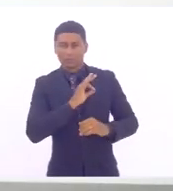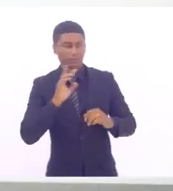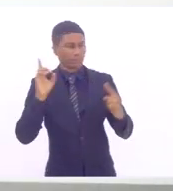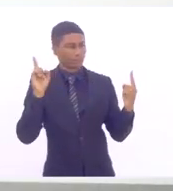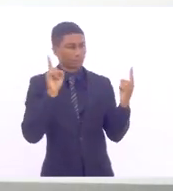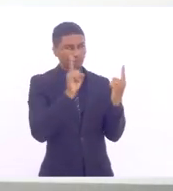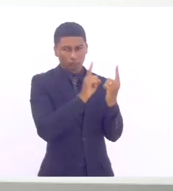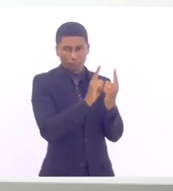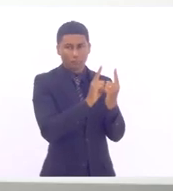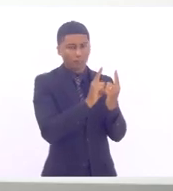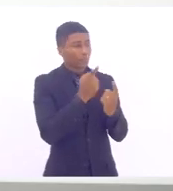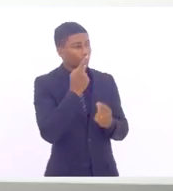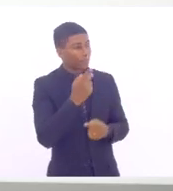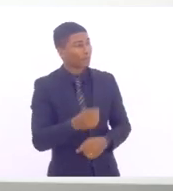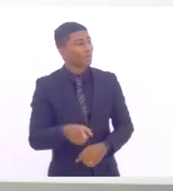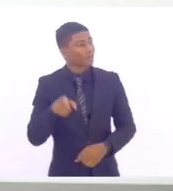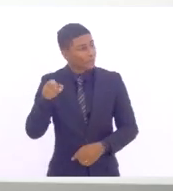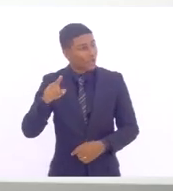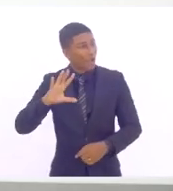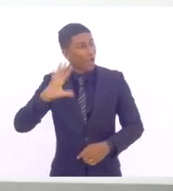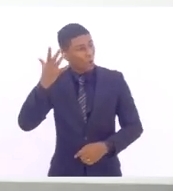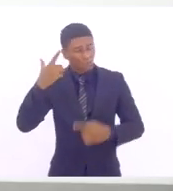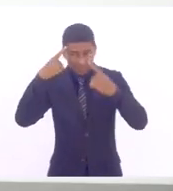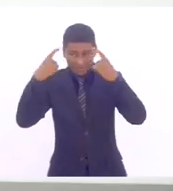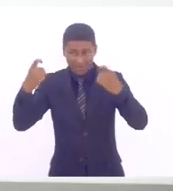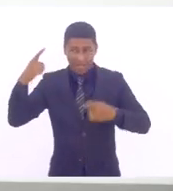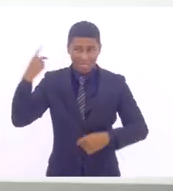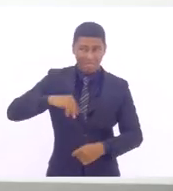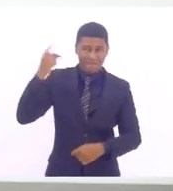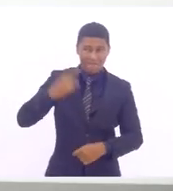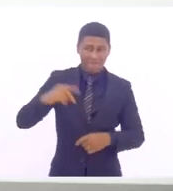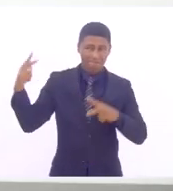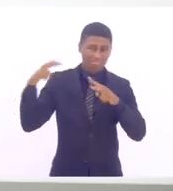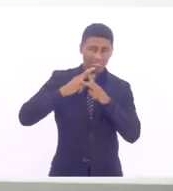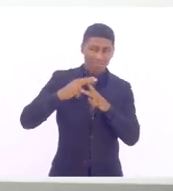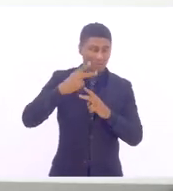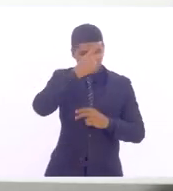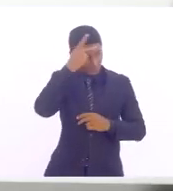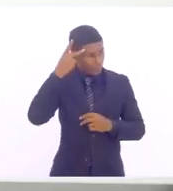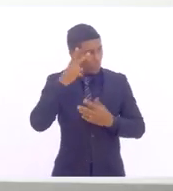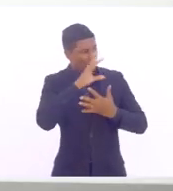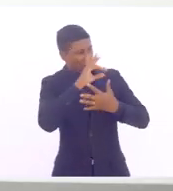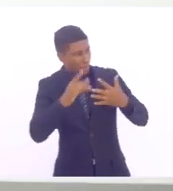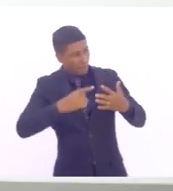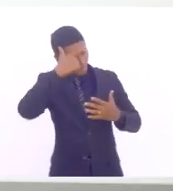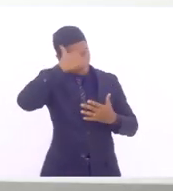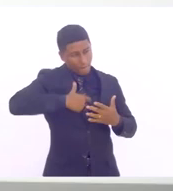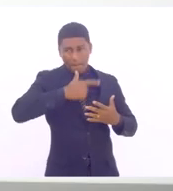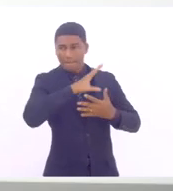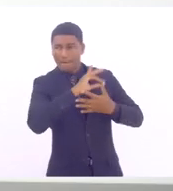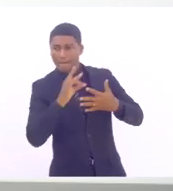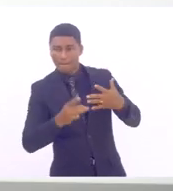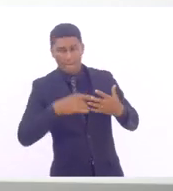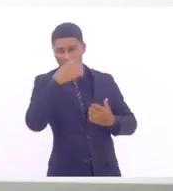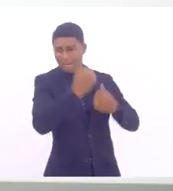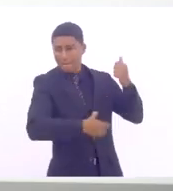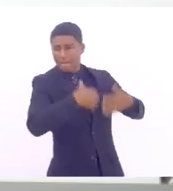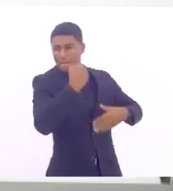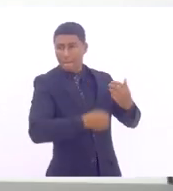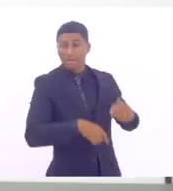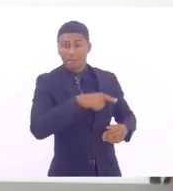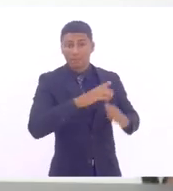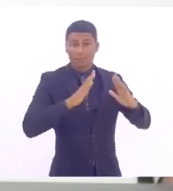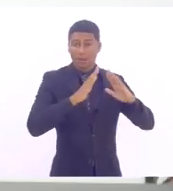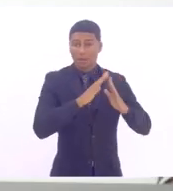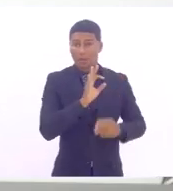à delegacia e fale, eu fui agredido por uma pessoa assim, com tais características físicas. E se nós já